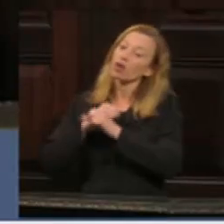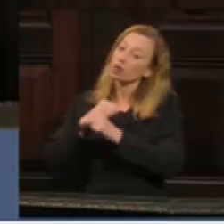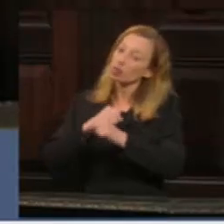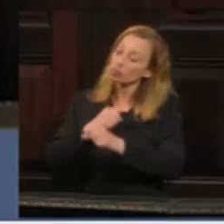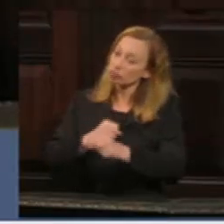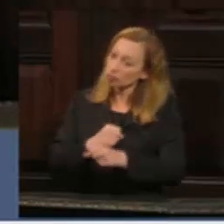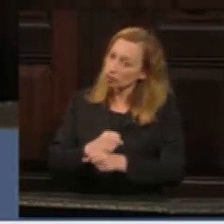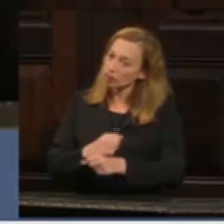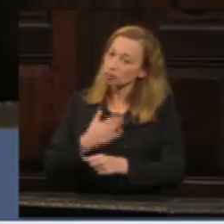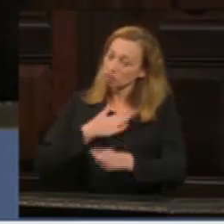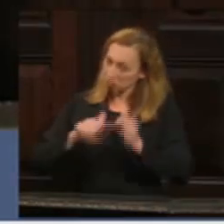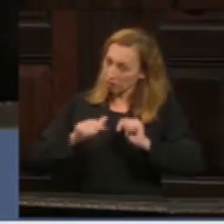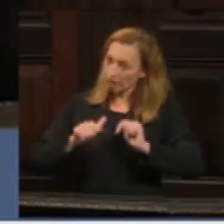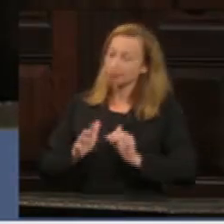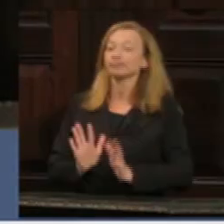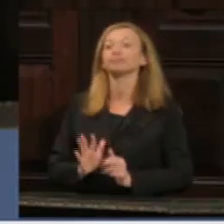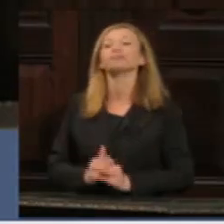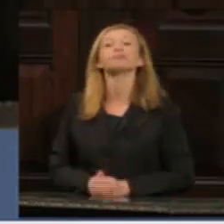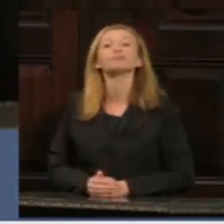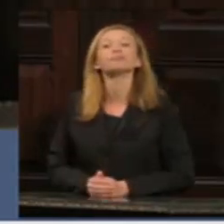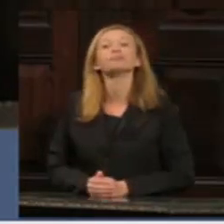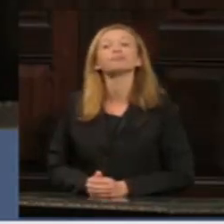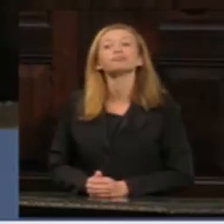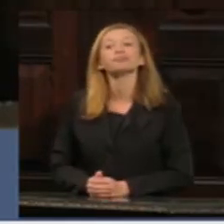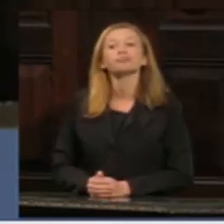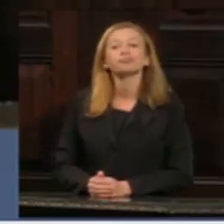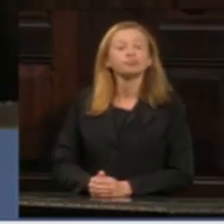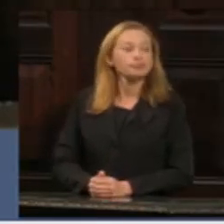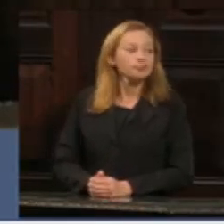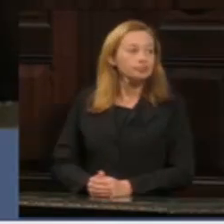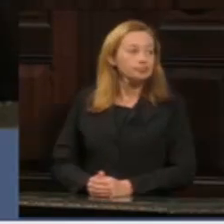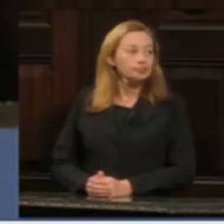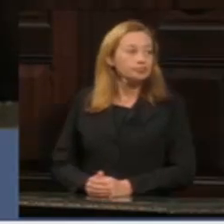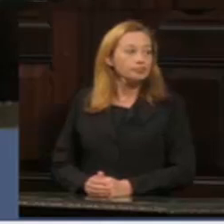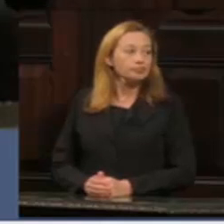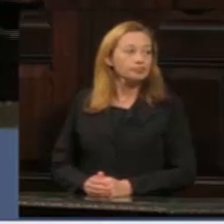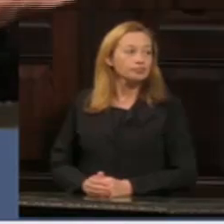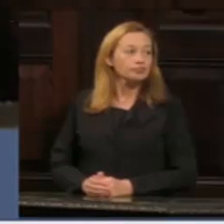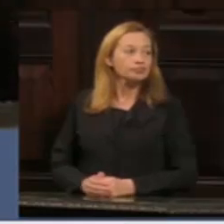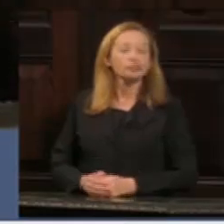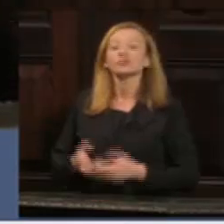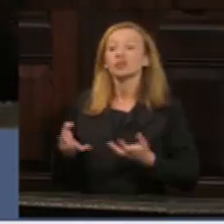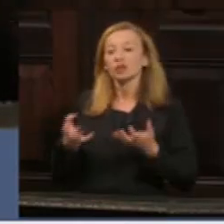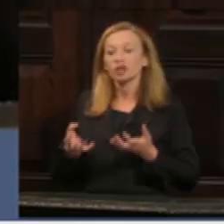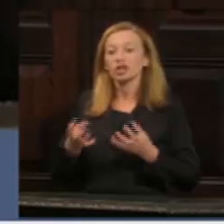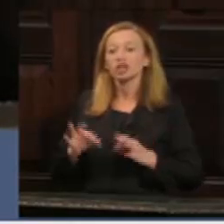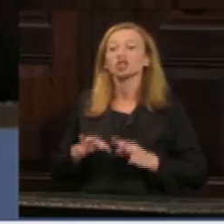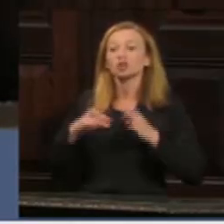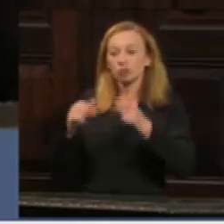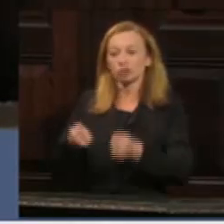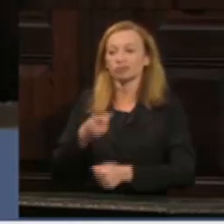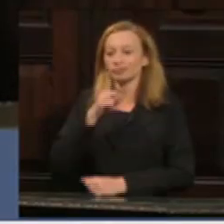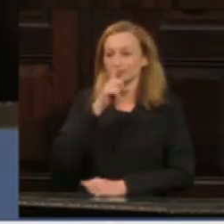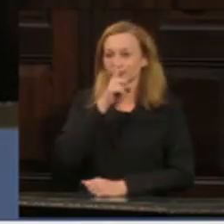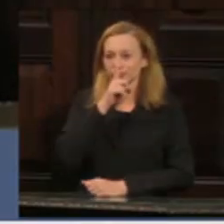campanha. E aí queria que todos tivessem ciência.